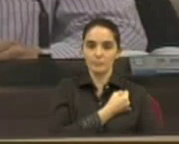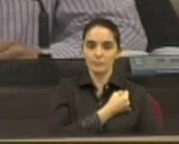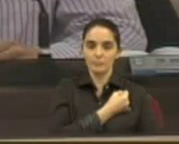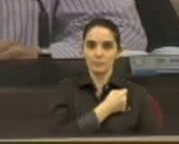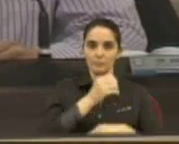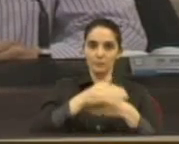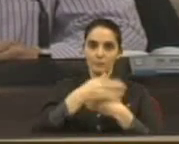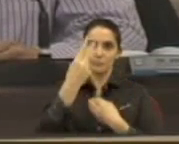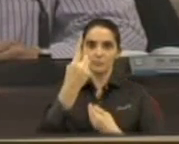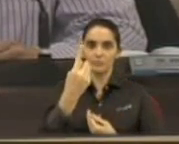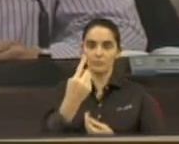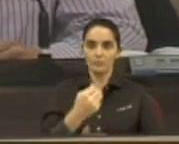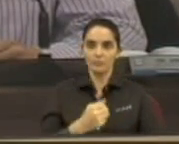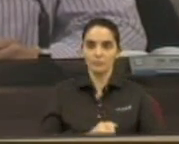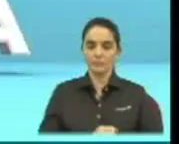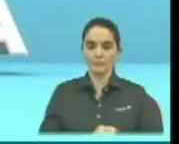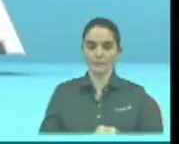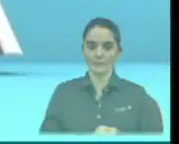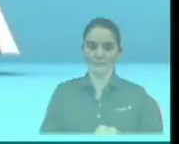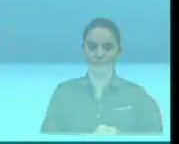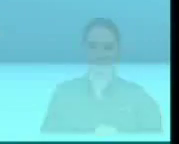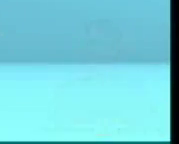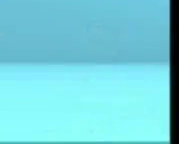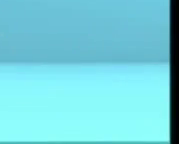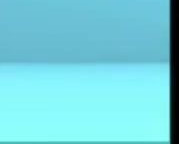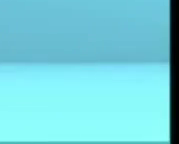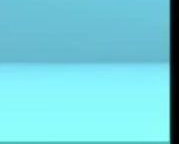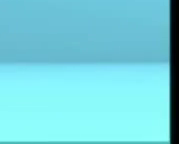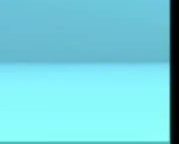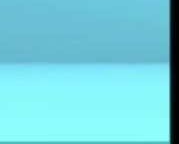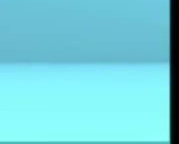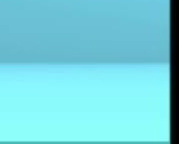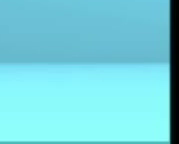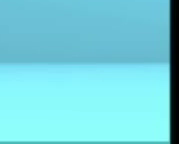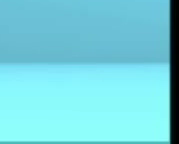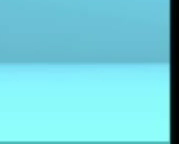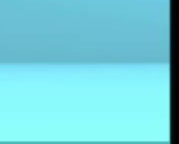Sessão está suspensa para que o vice-presidente...